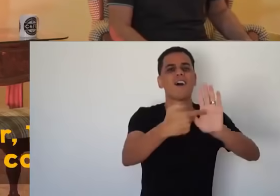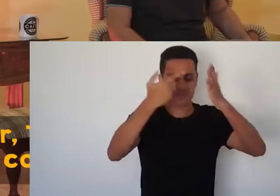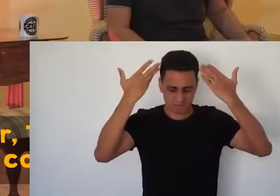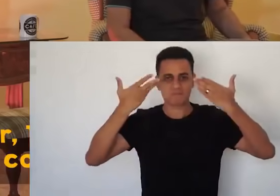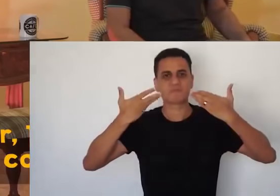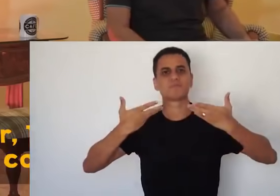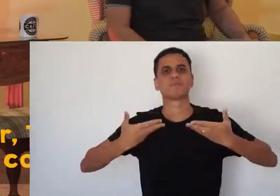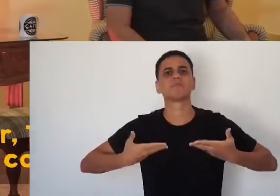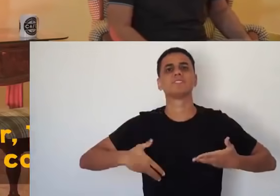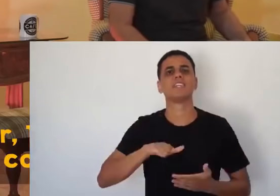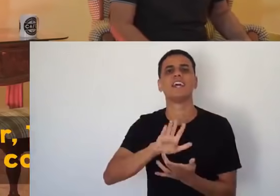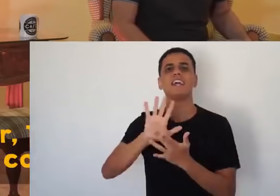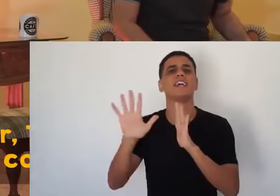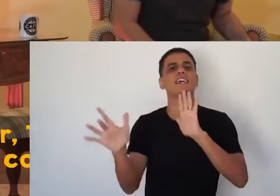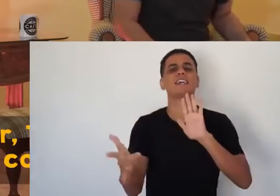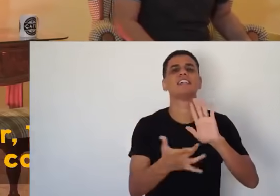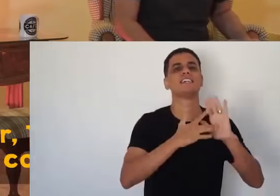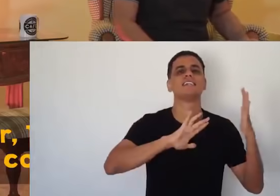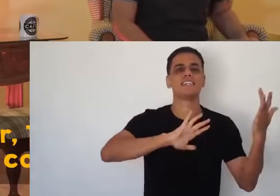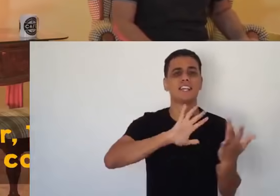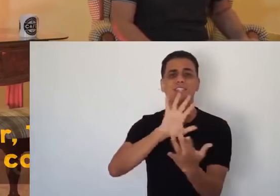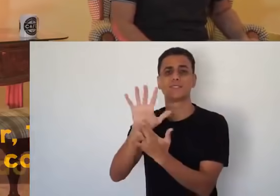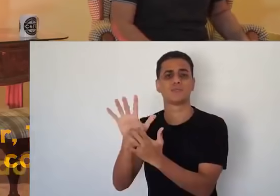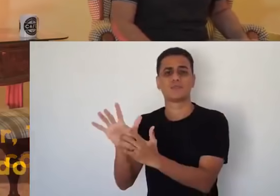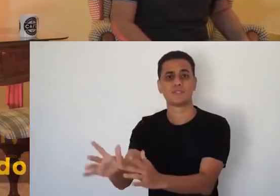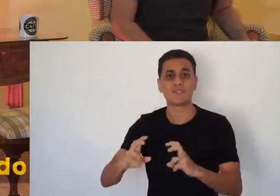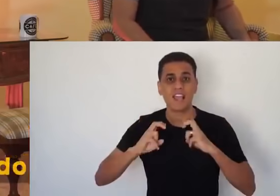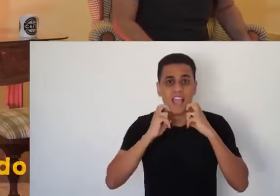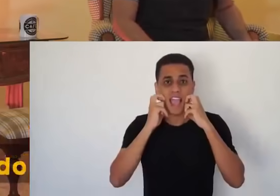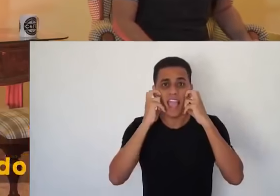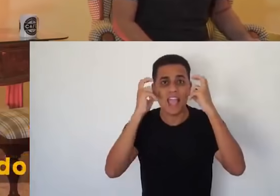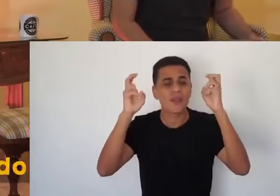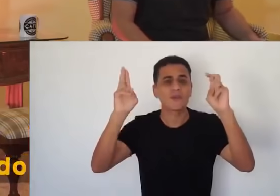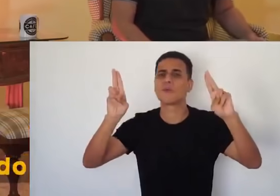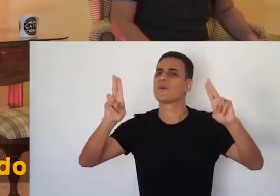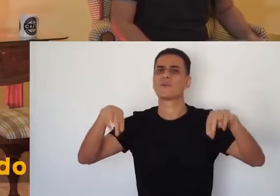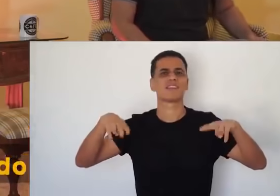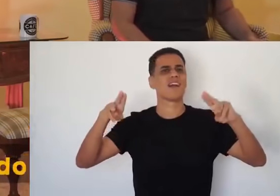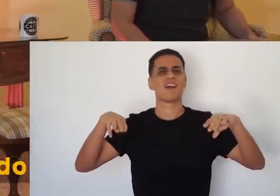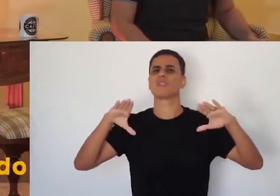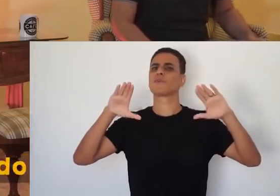conhecido com meu viver. Não me